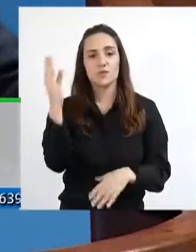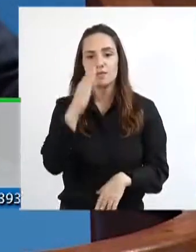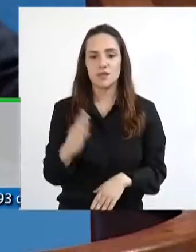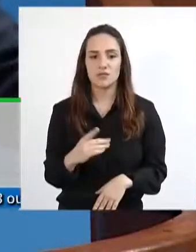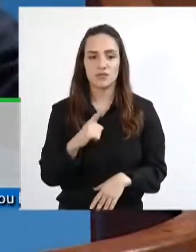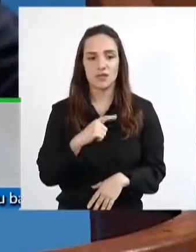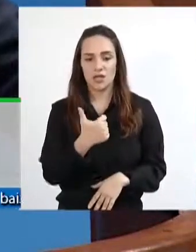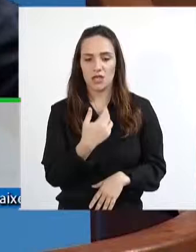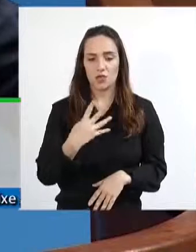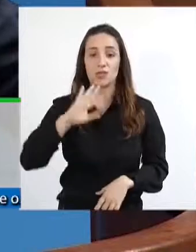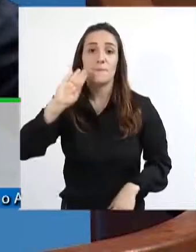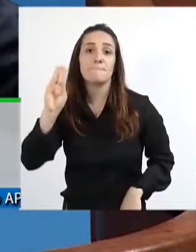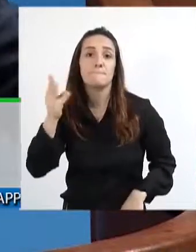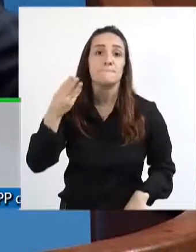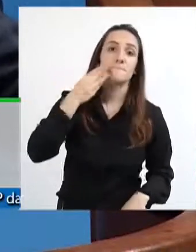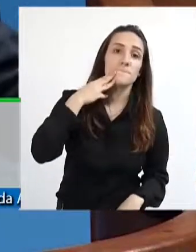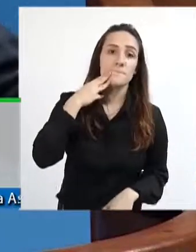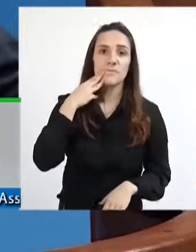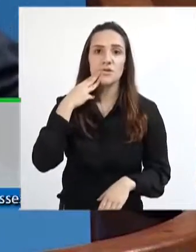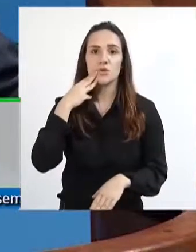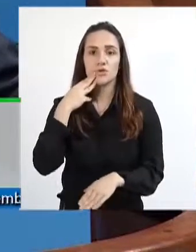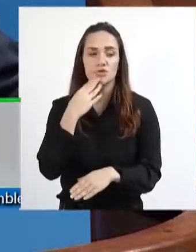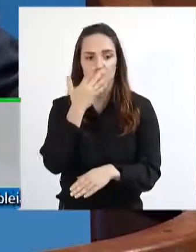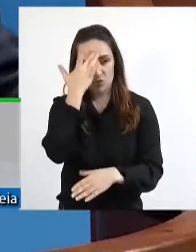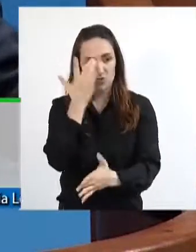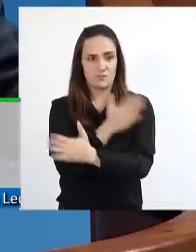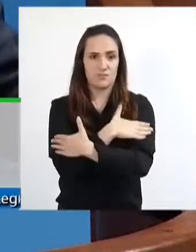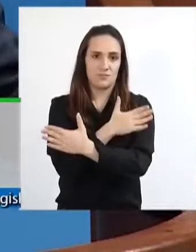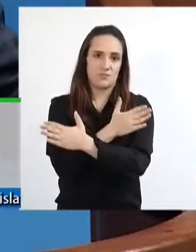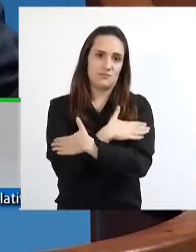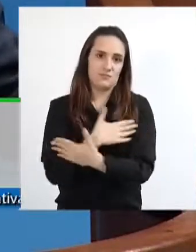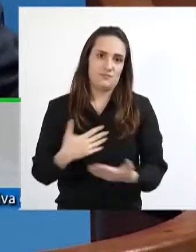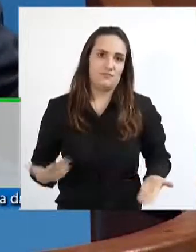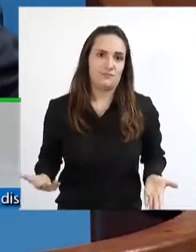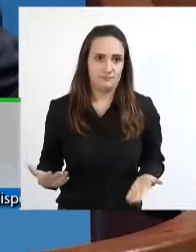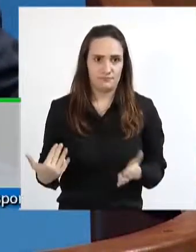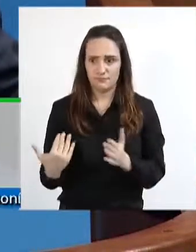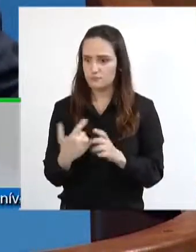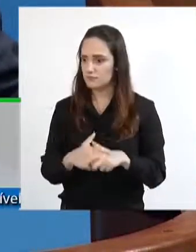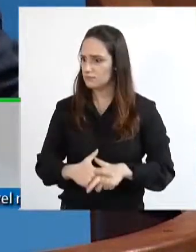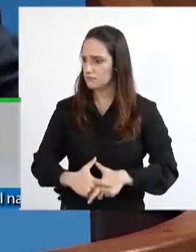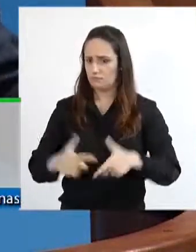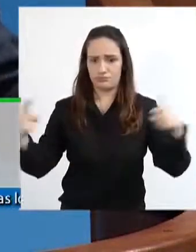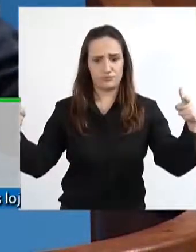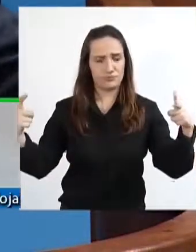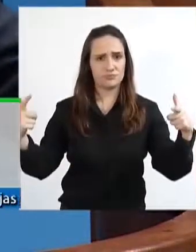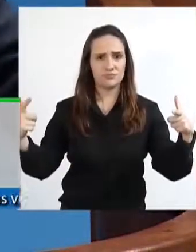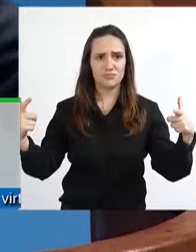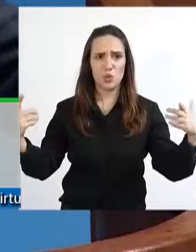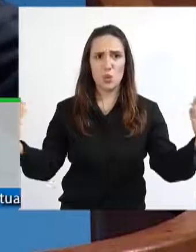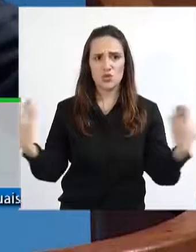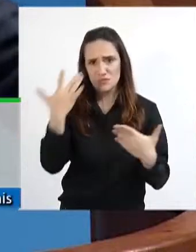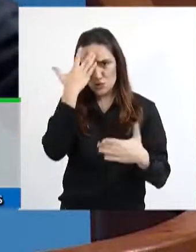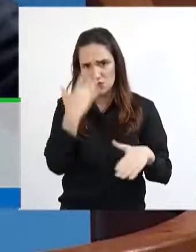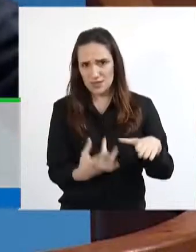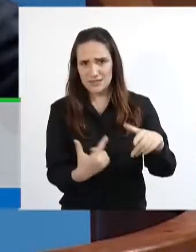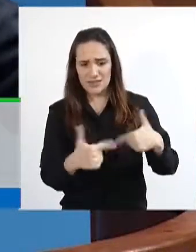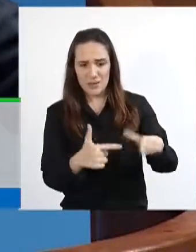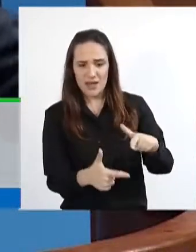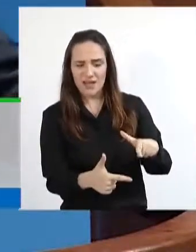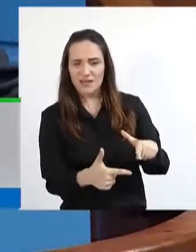de desempregados. Cresceu muito o índice de informalidade no mundo do